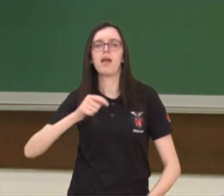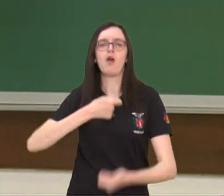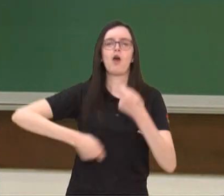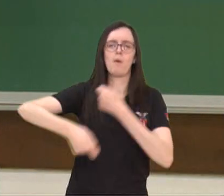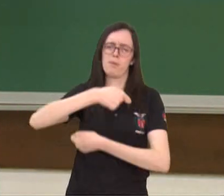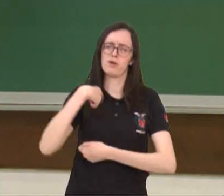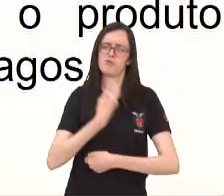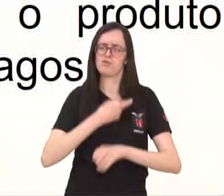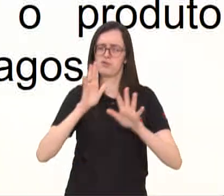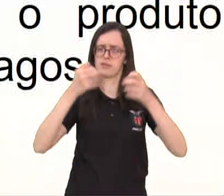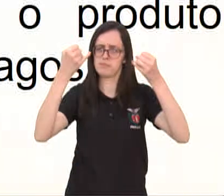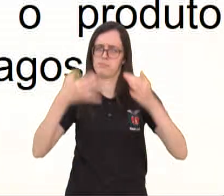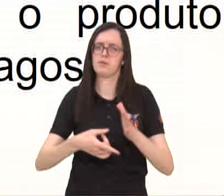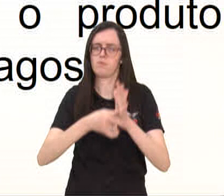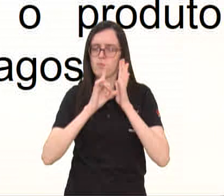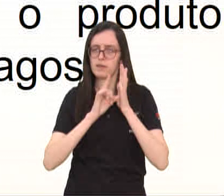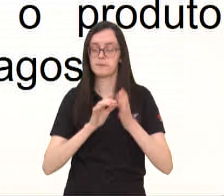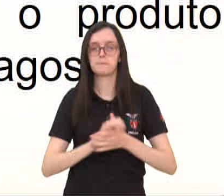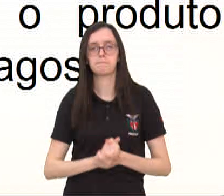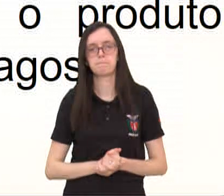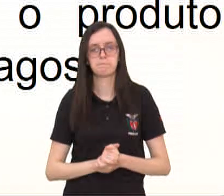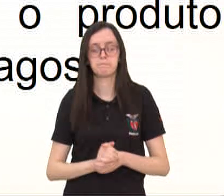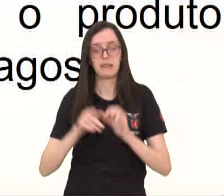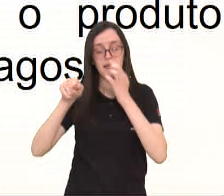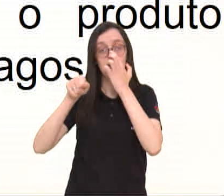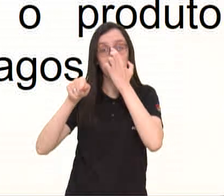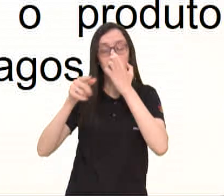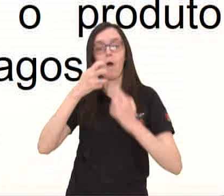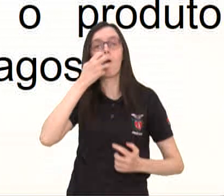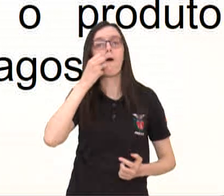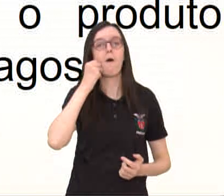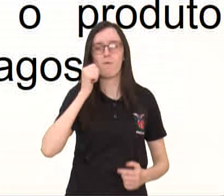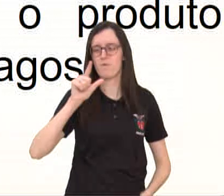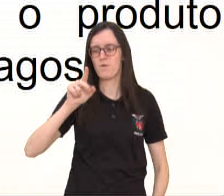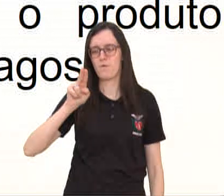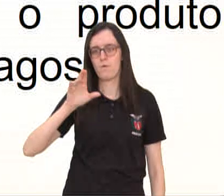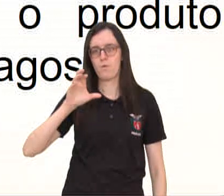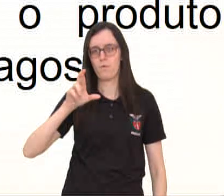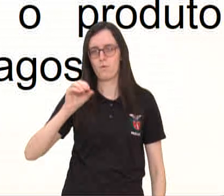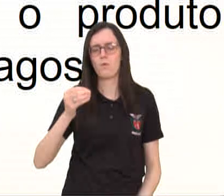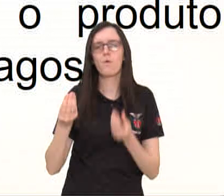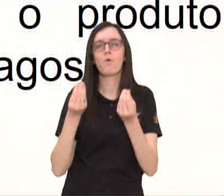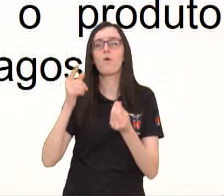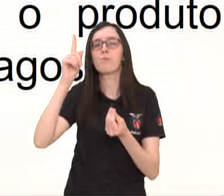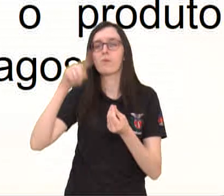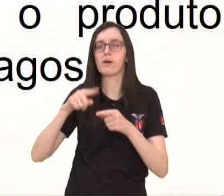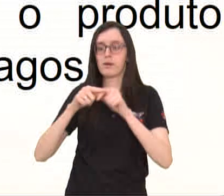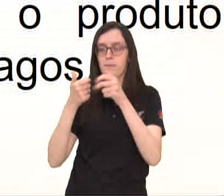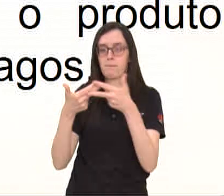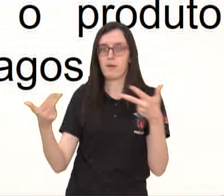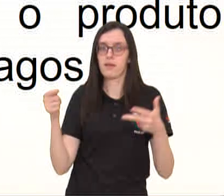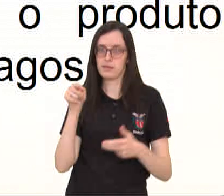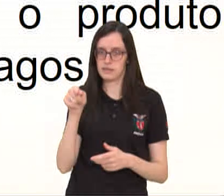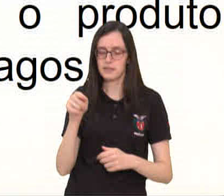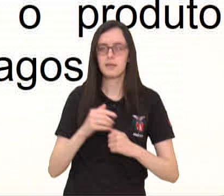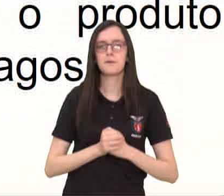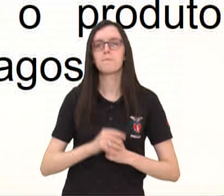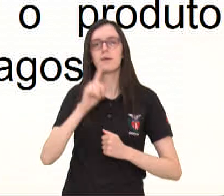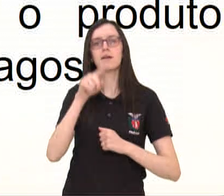já tinha relatado. Então, o lucro aqui agora vinha de mercadorias, né?